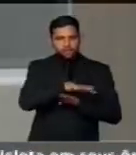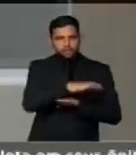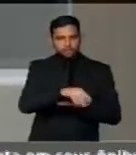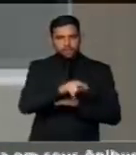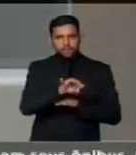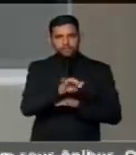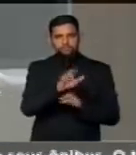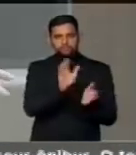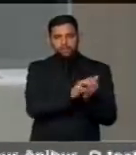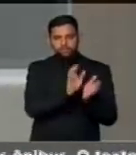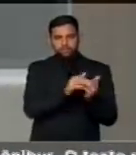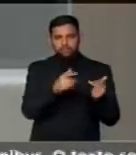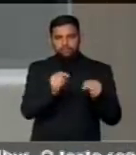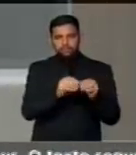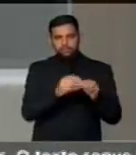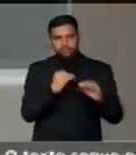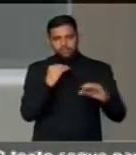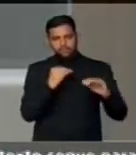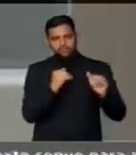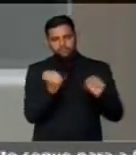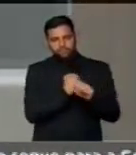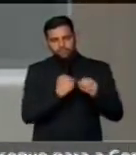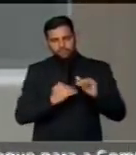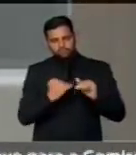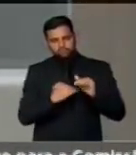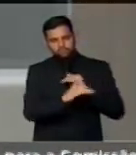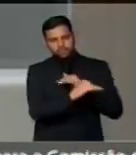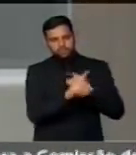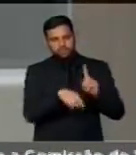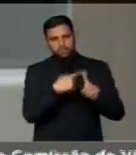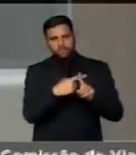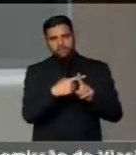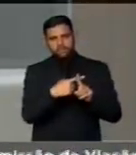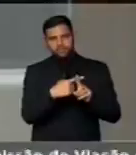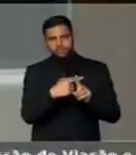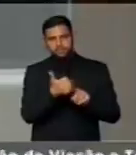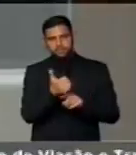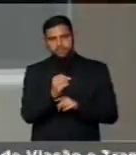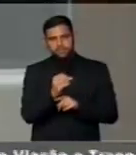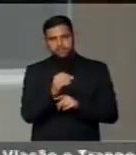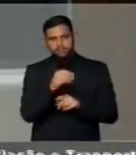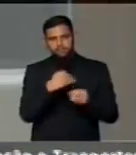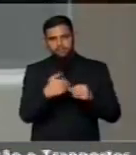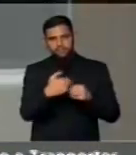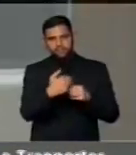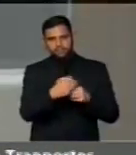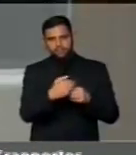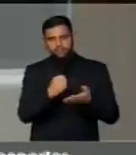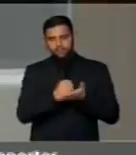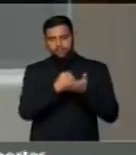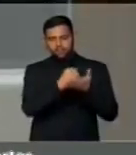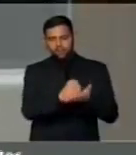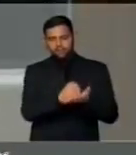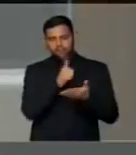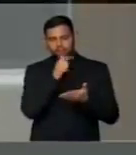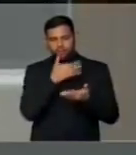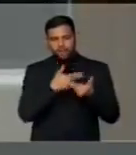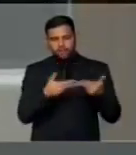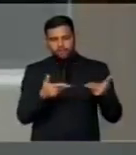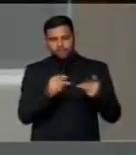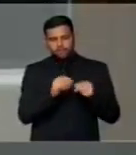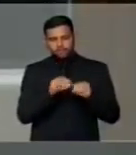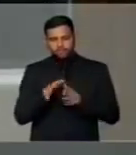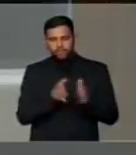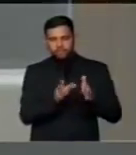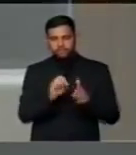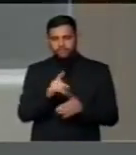Agreste Pernambucano, através da adutora do Agreste, que são mais de 60 municípios que serão atendidos com água do Rio